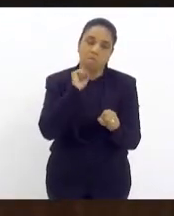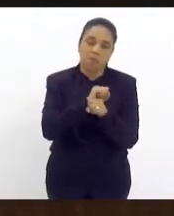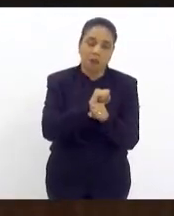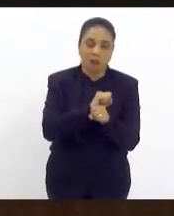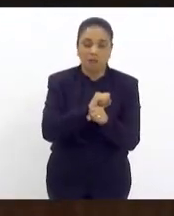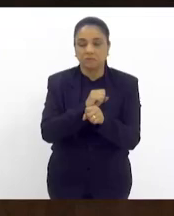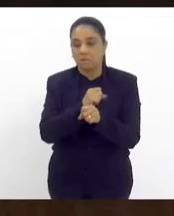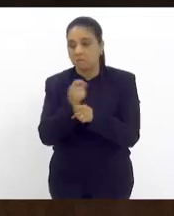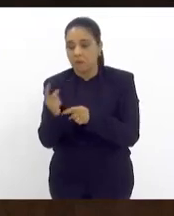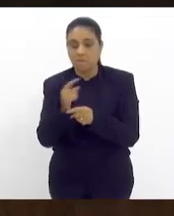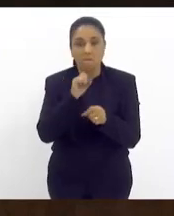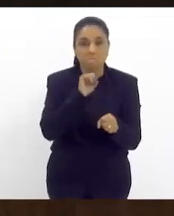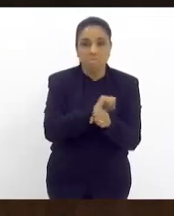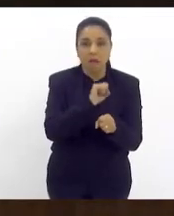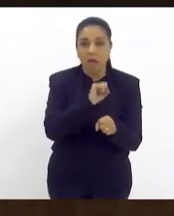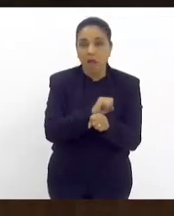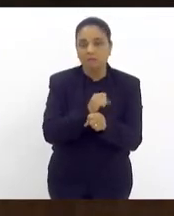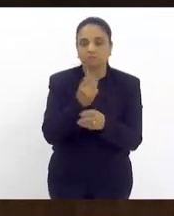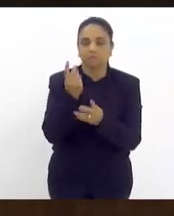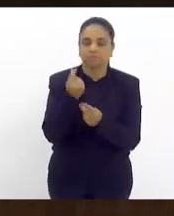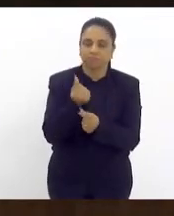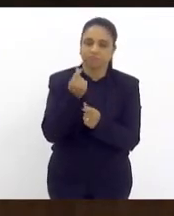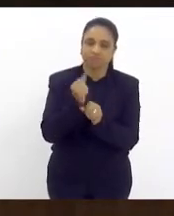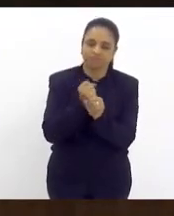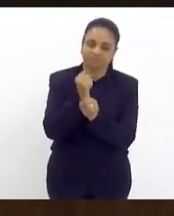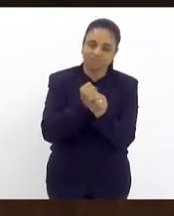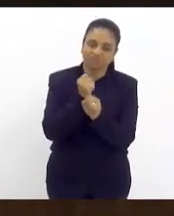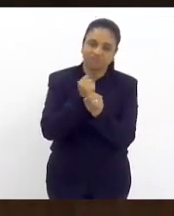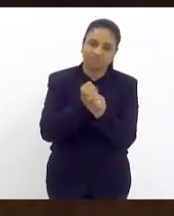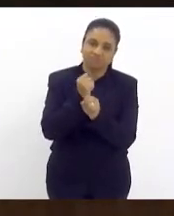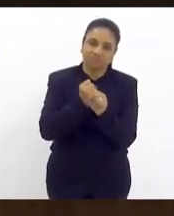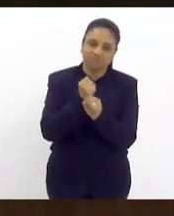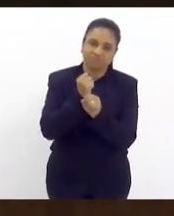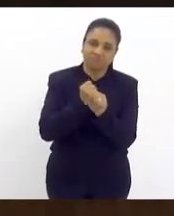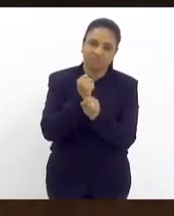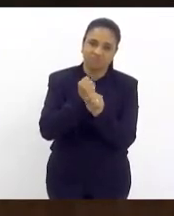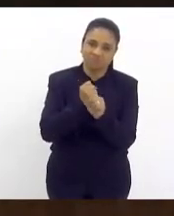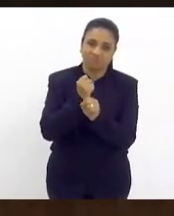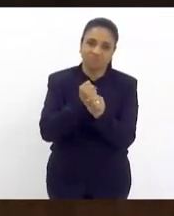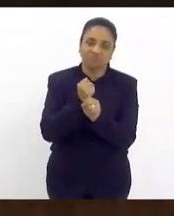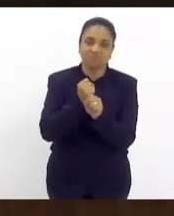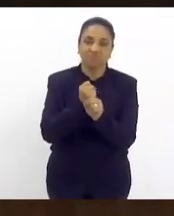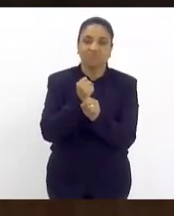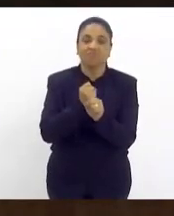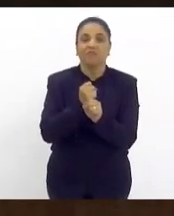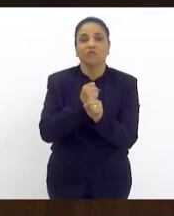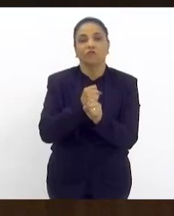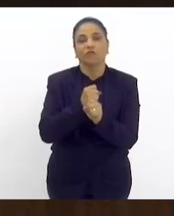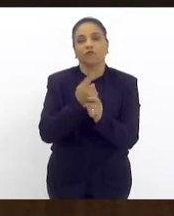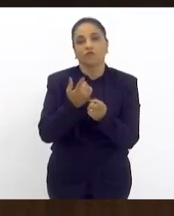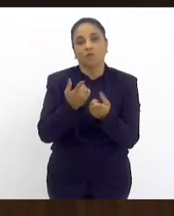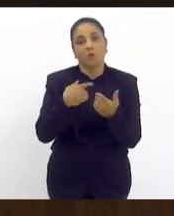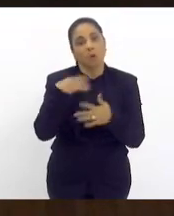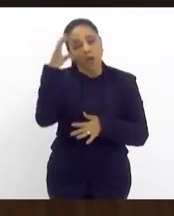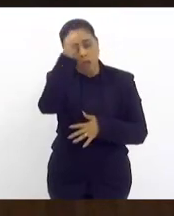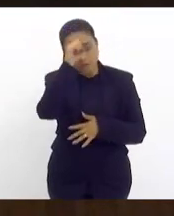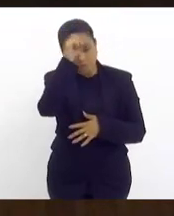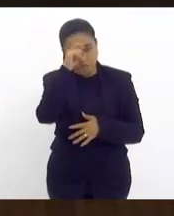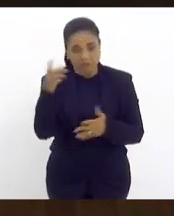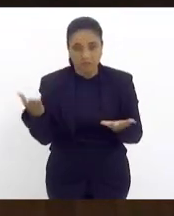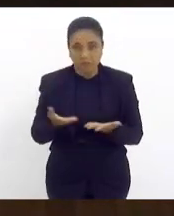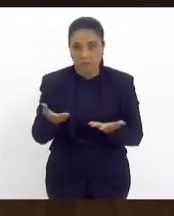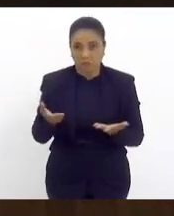para lá foi tá parada 200 anos Então acho que esse é o caminho tô aprendendo aqui cada vez mais